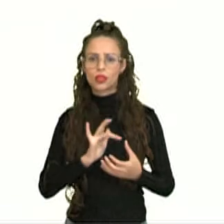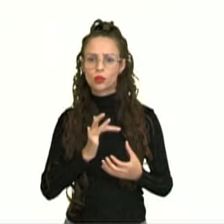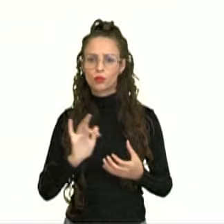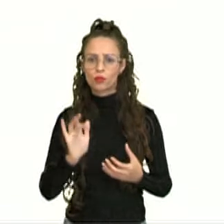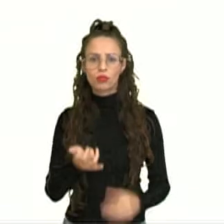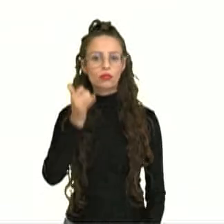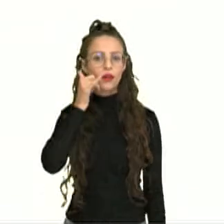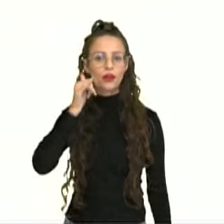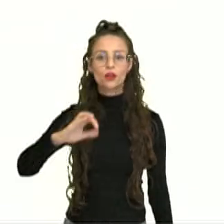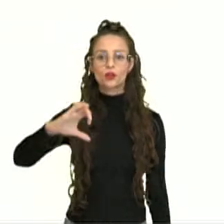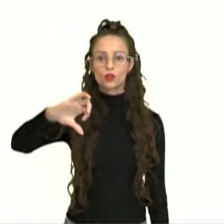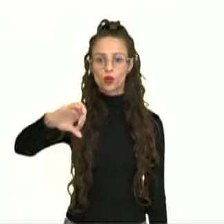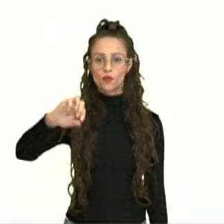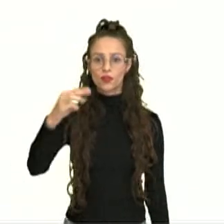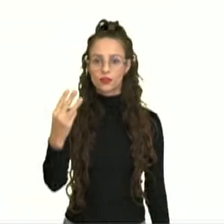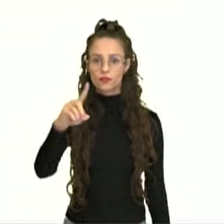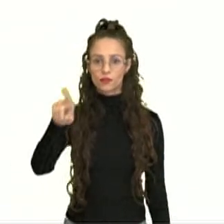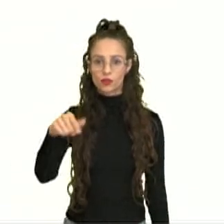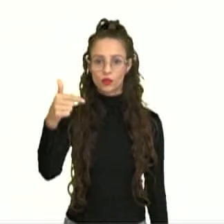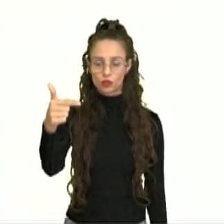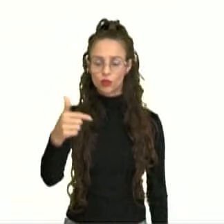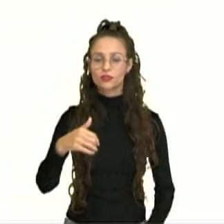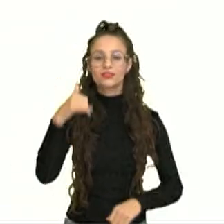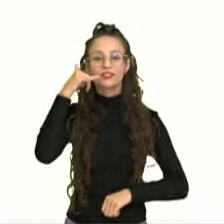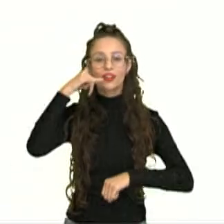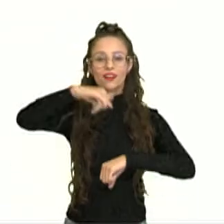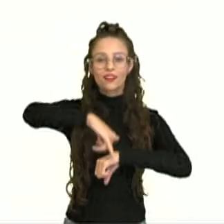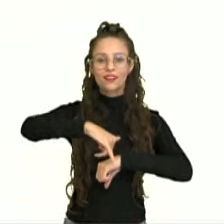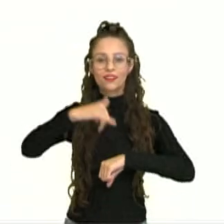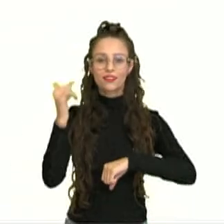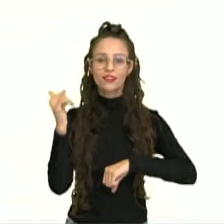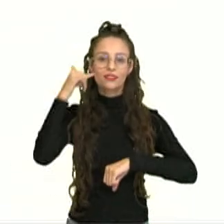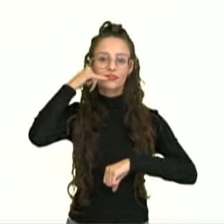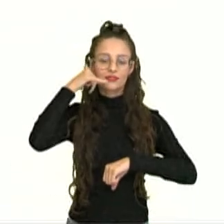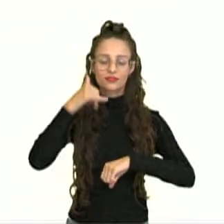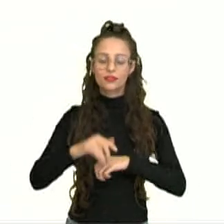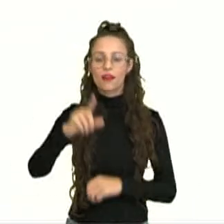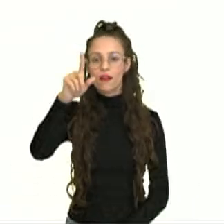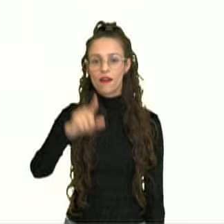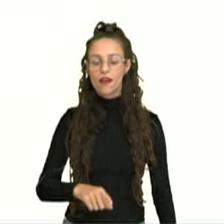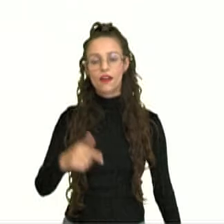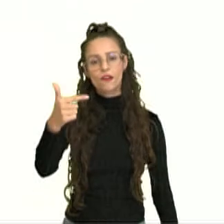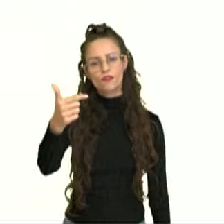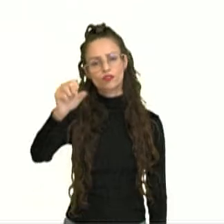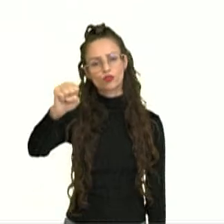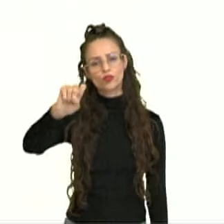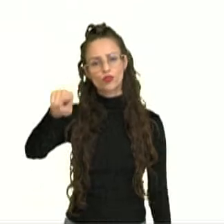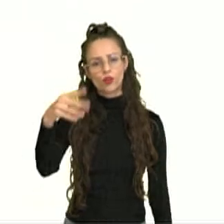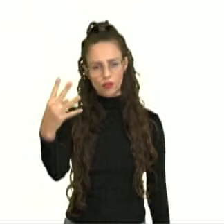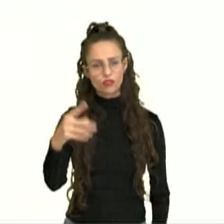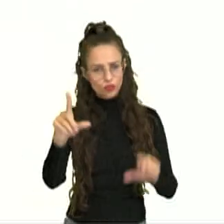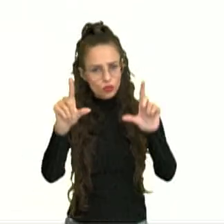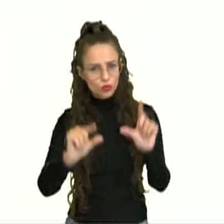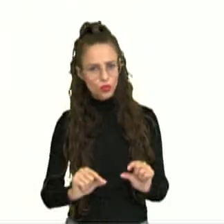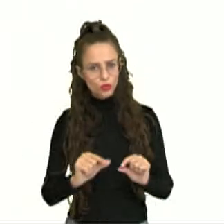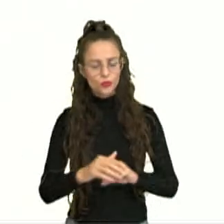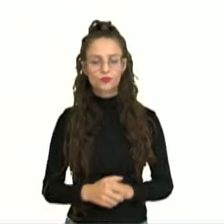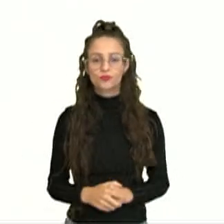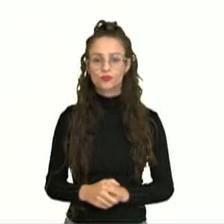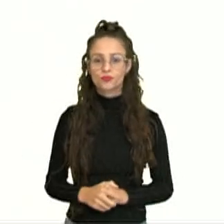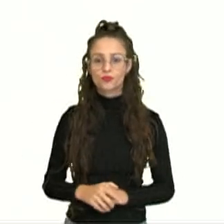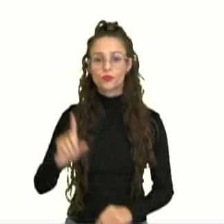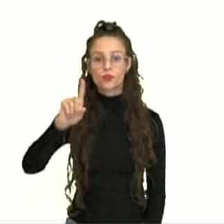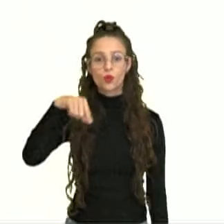está em 93,2. E o fixo, olha como diminuiu, está com 28,4. No